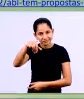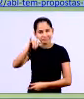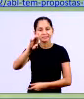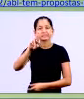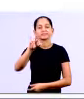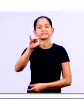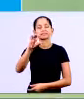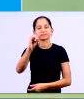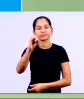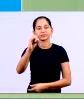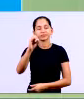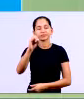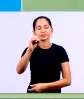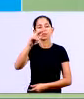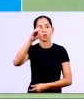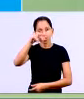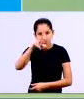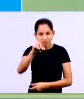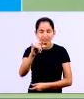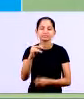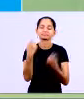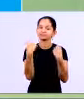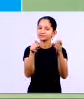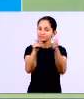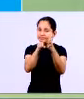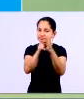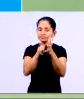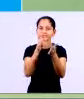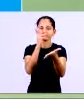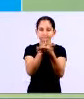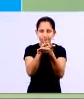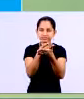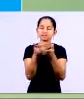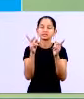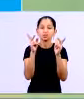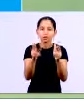Micro-ondas. Ondas. Sempre usar